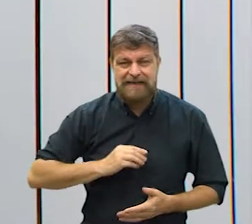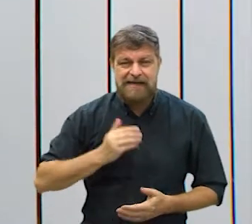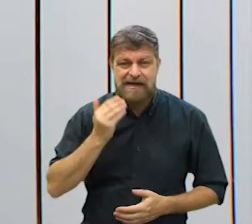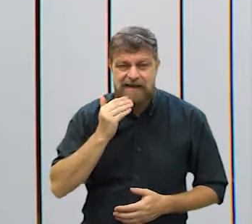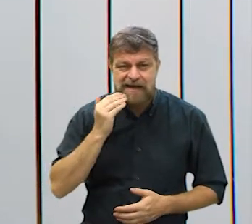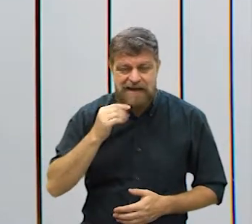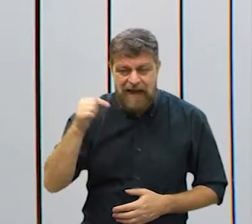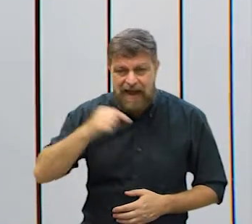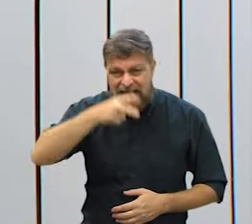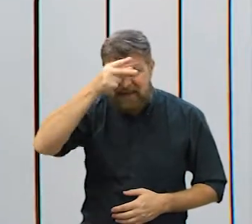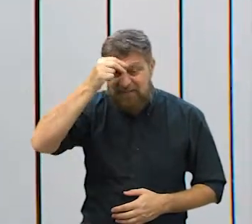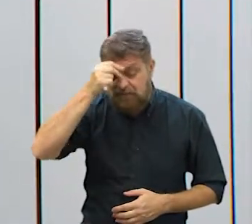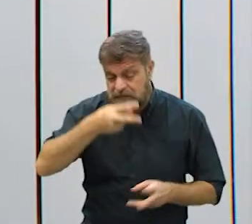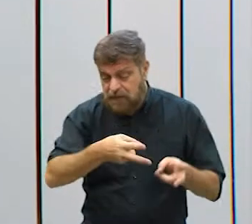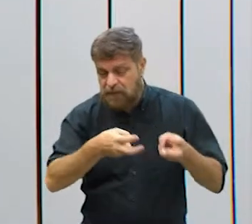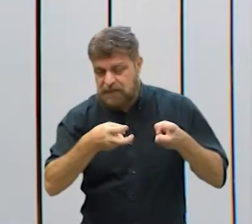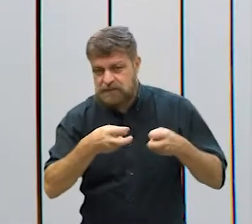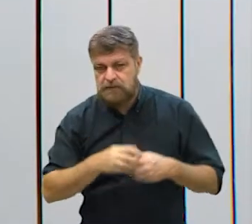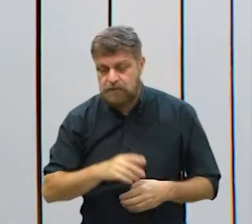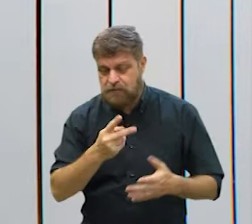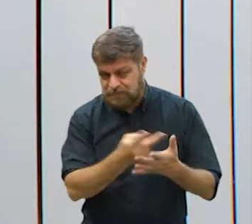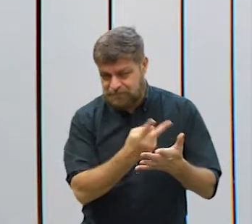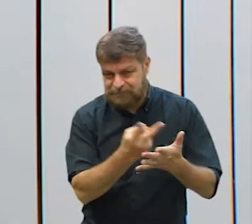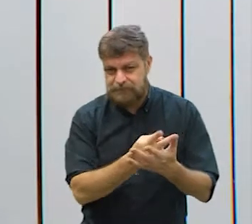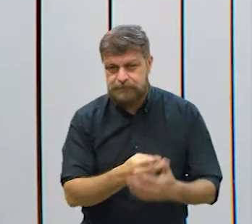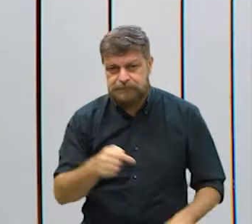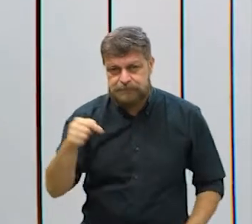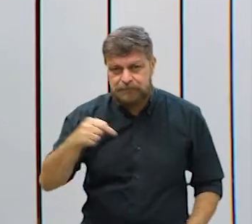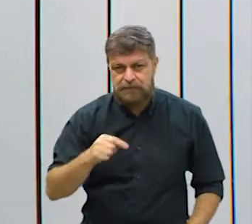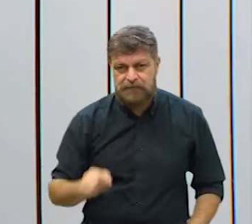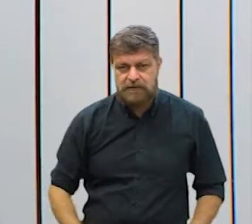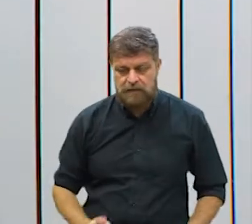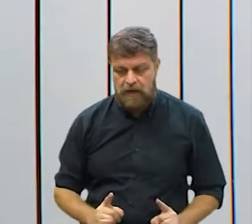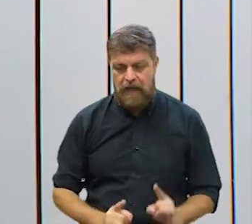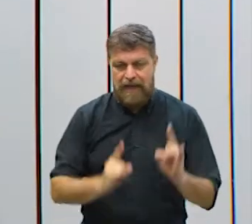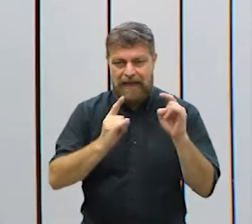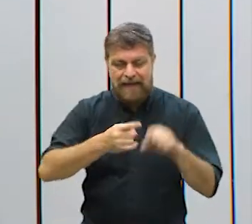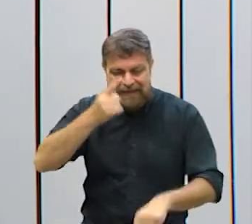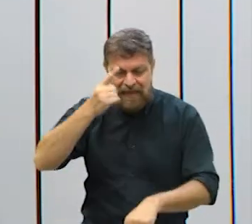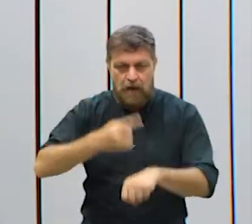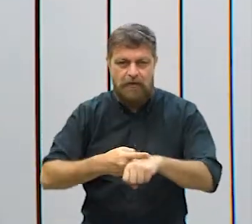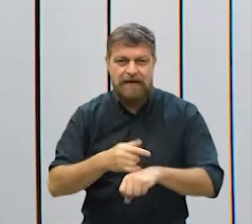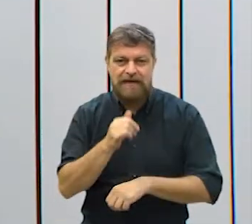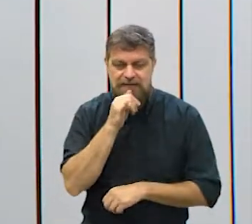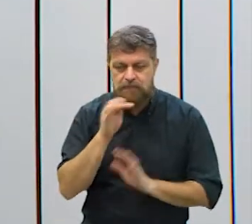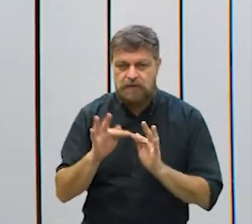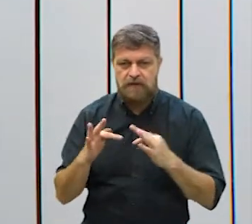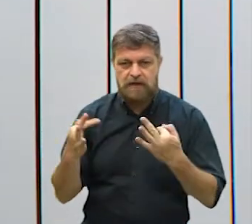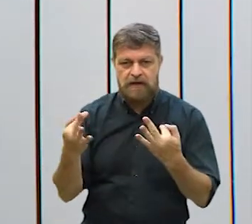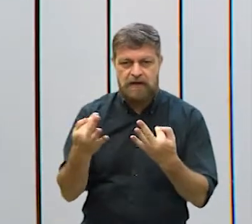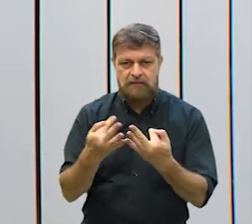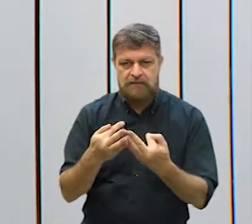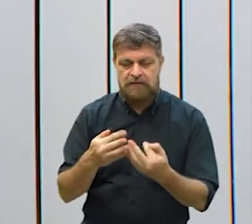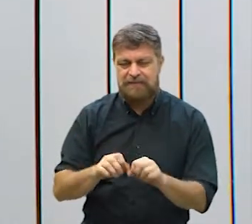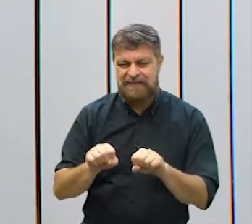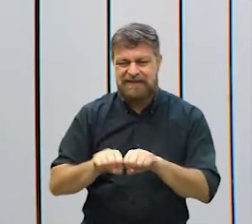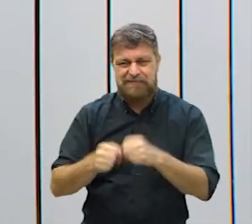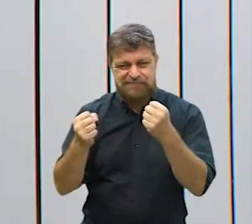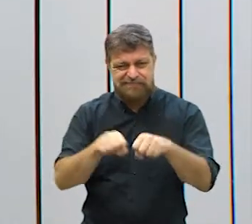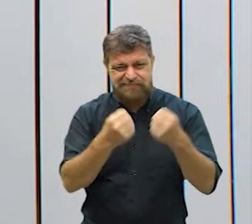de deficiência no executivo que eu percebo? É a moradia emergencial. Por exemplo, tem famílias